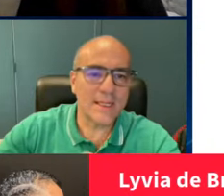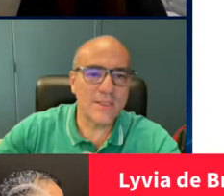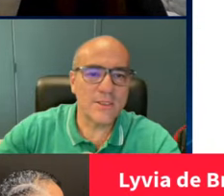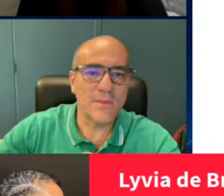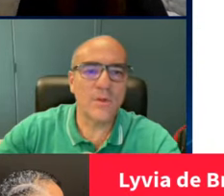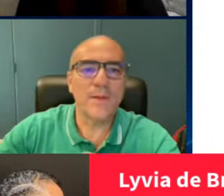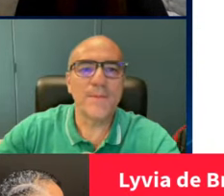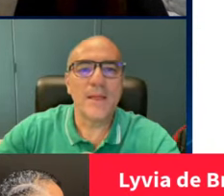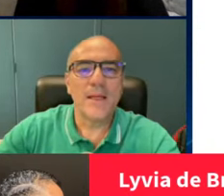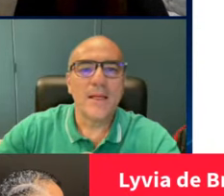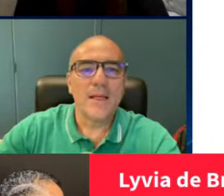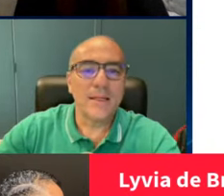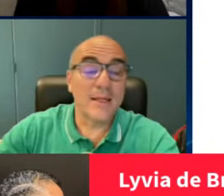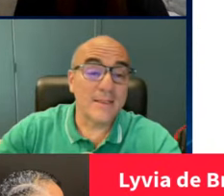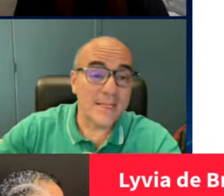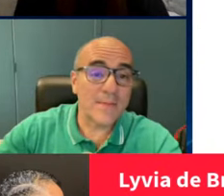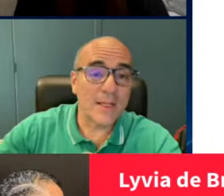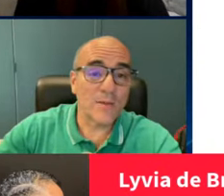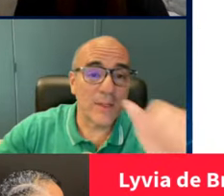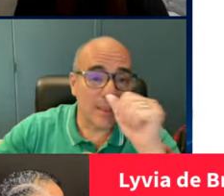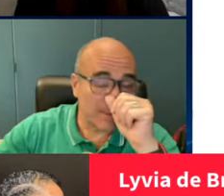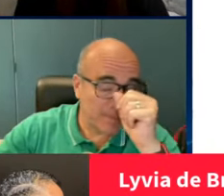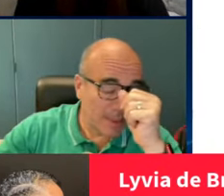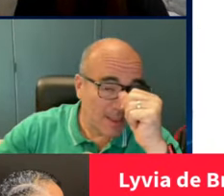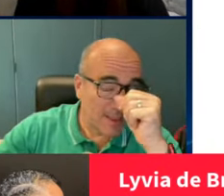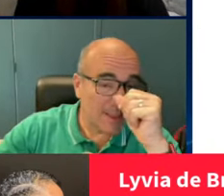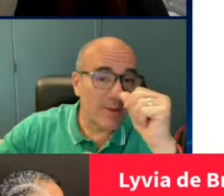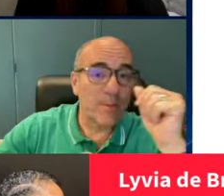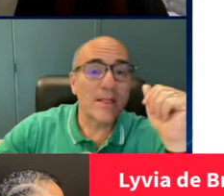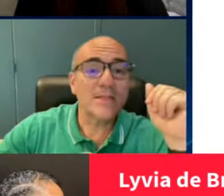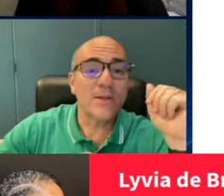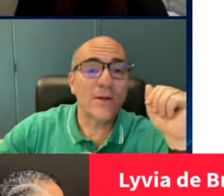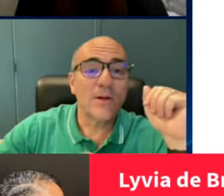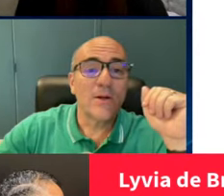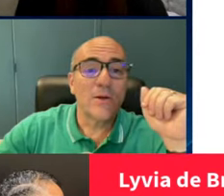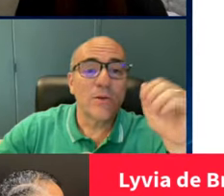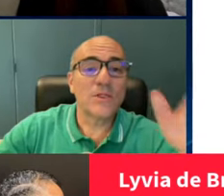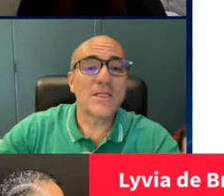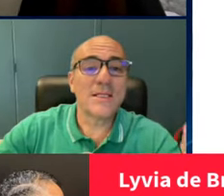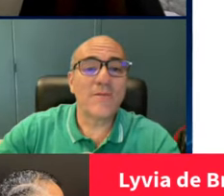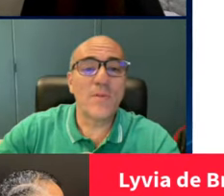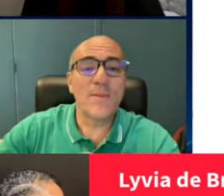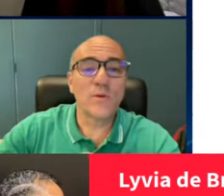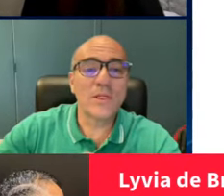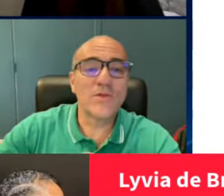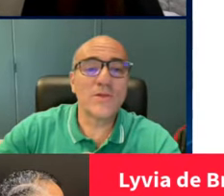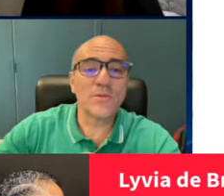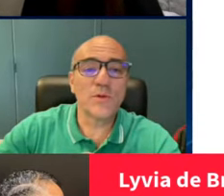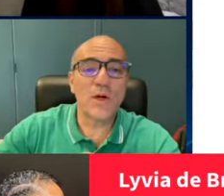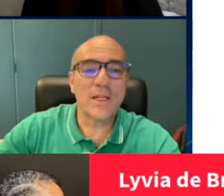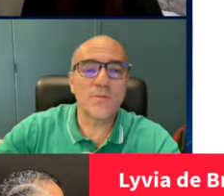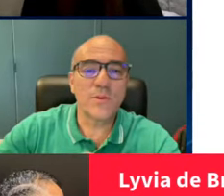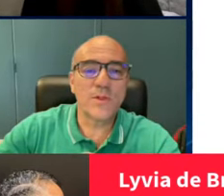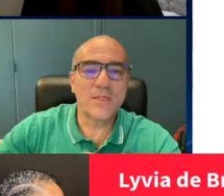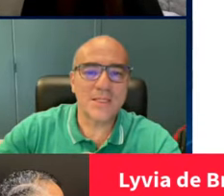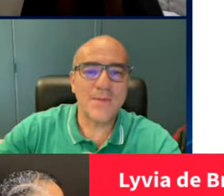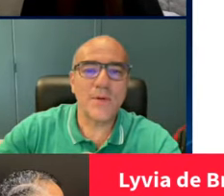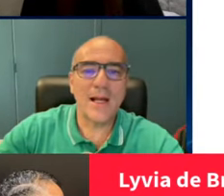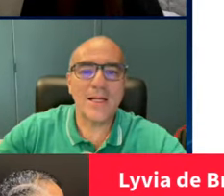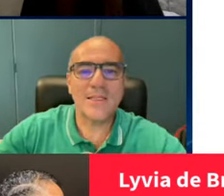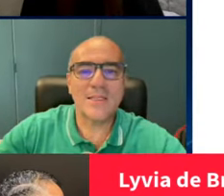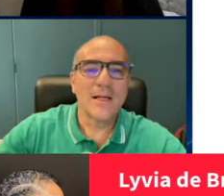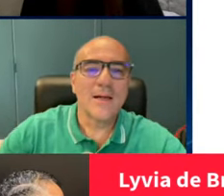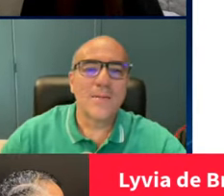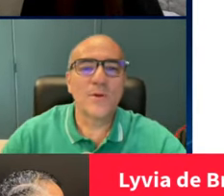Musk, né, que ele estimula e que ele sempre retuita, né? Então ele põe assim, ó, o X levou uma multa de 20 mil dólares por dia, 100